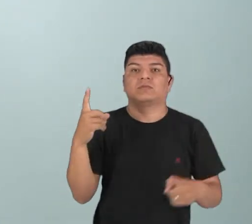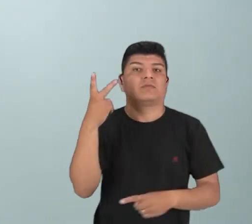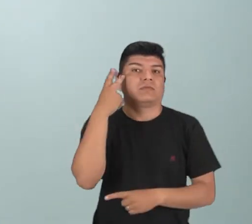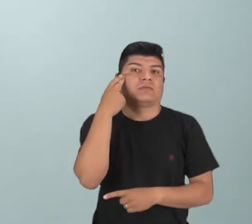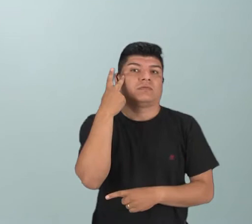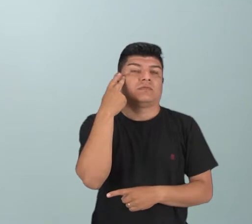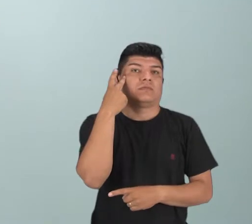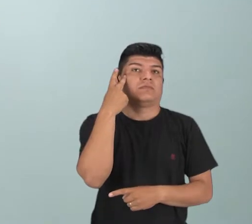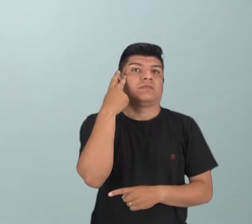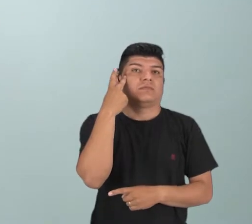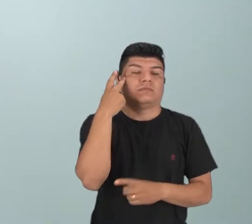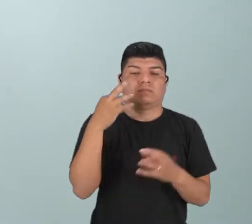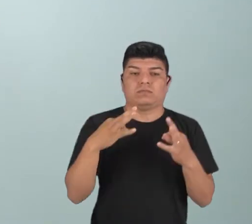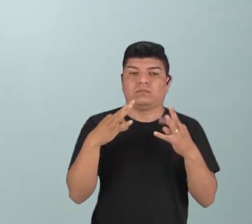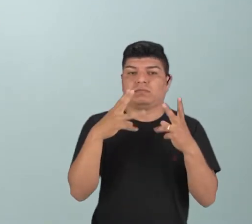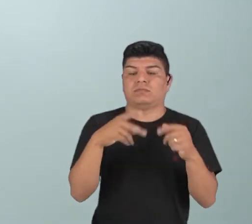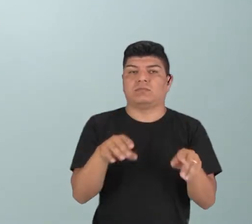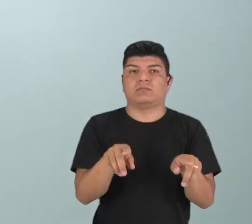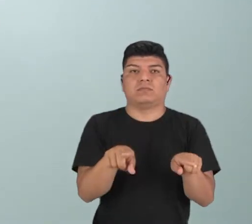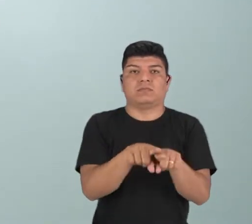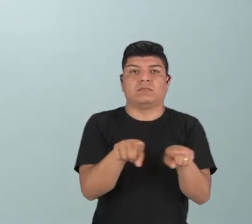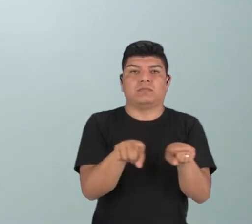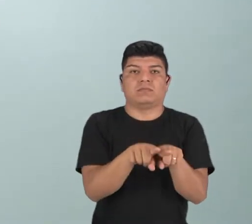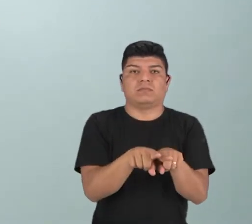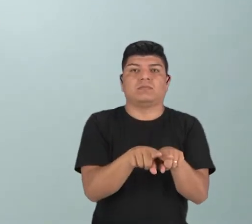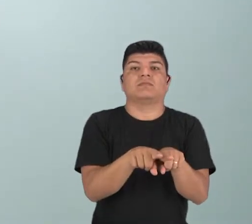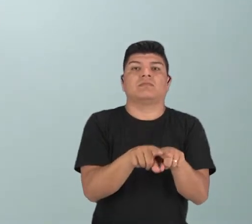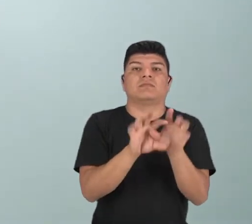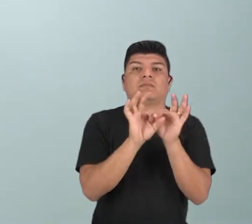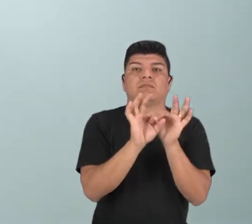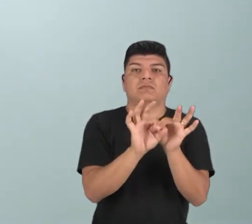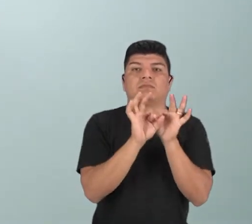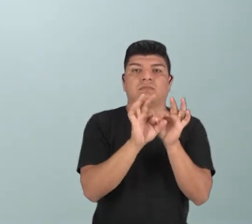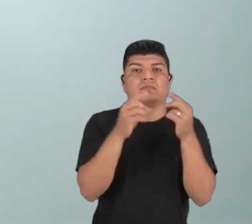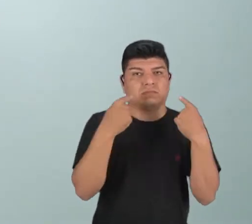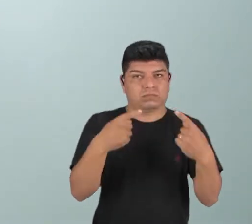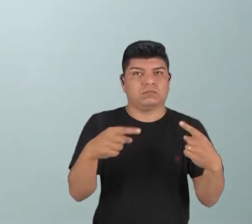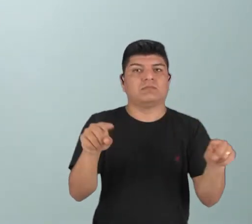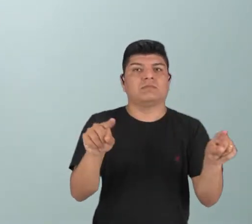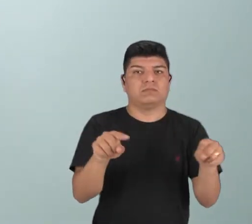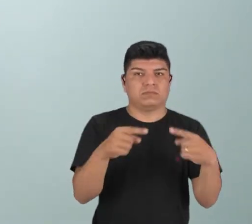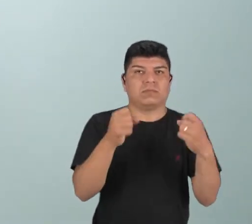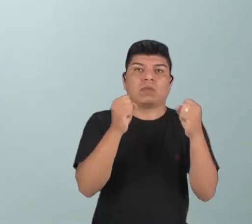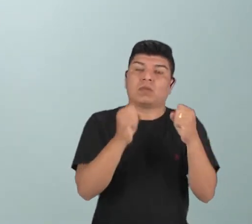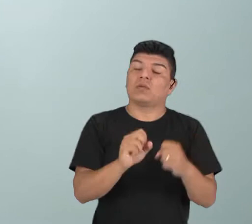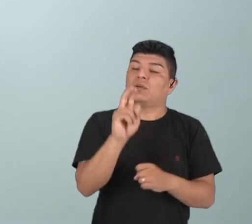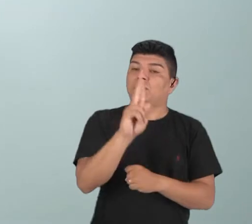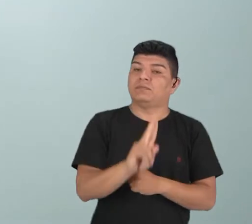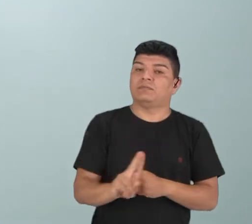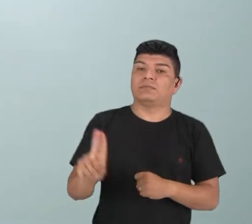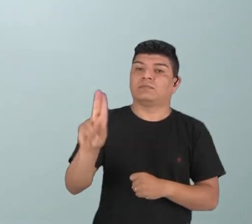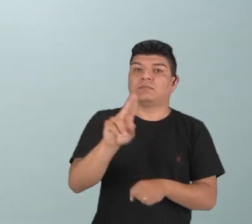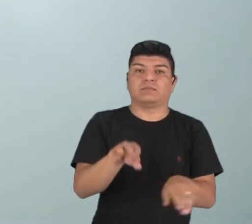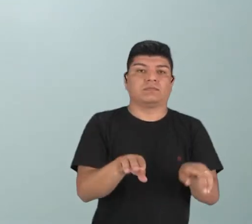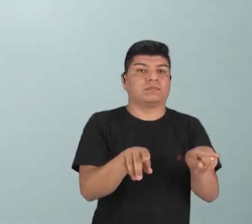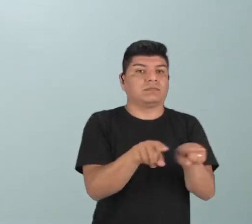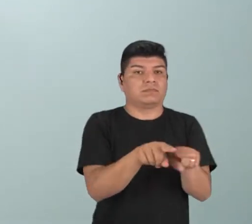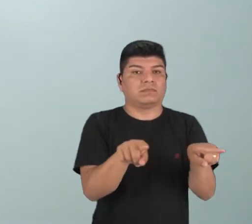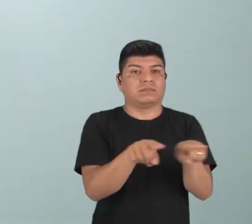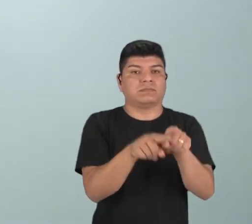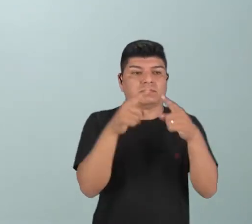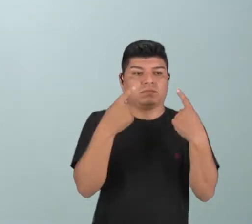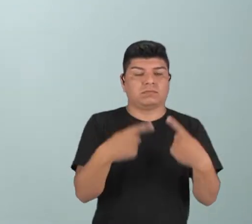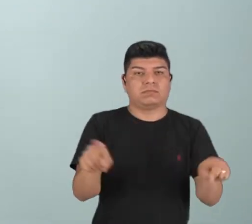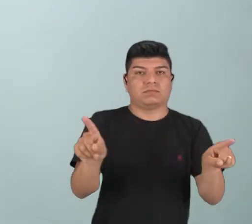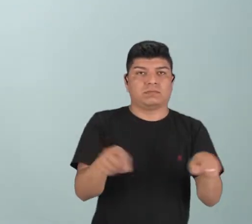todos eles também estão conectados com a música, podem ser usados também na música,